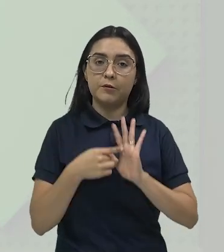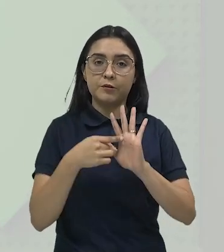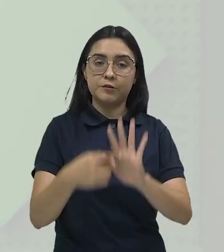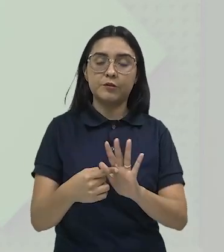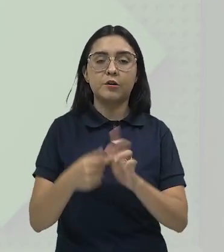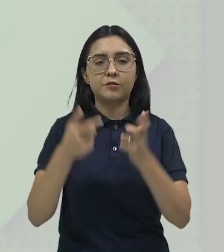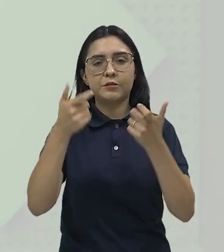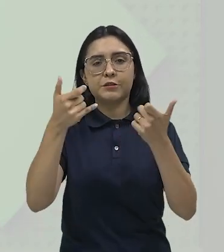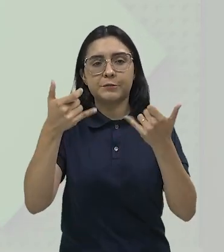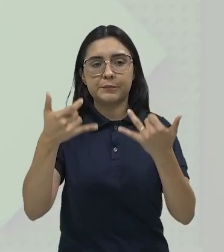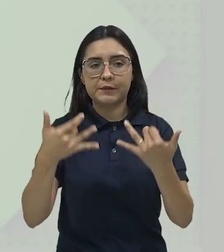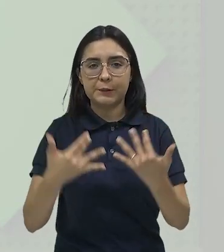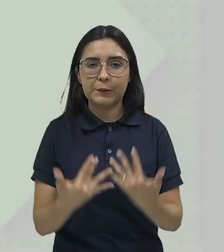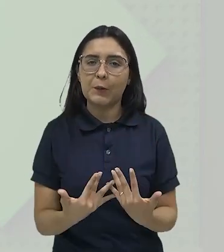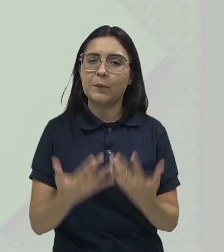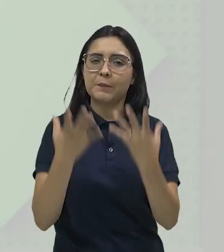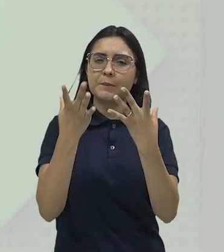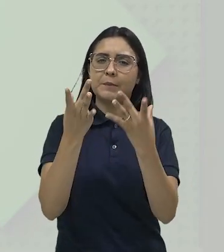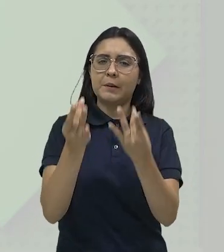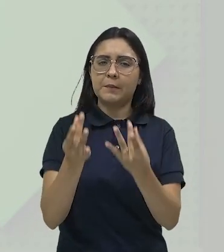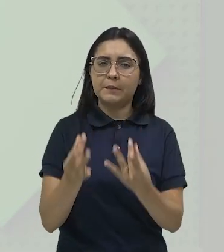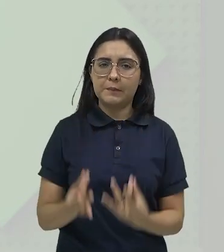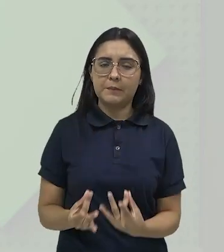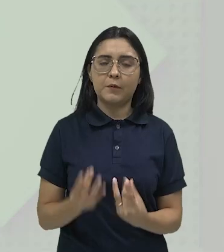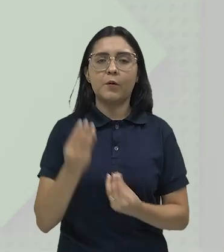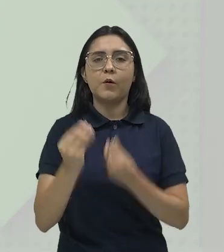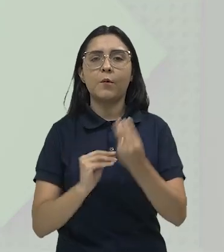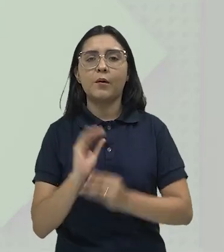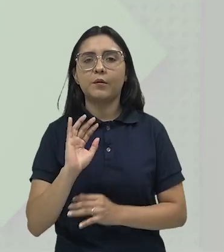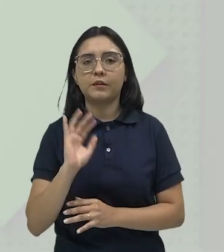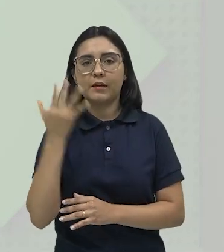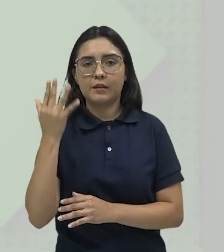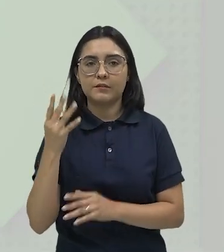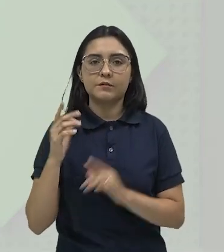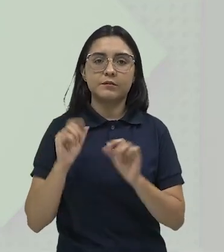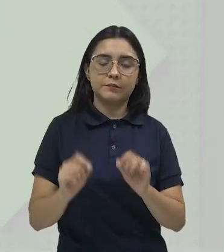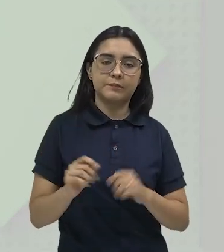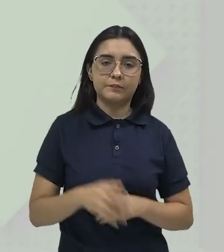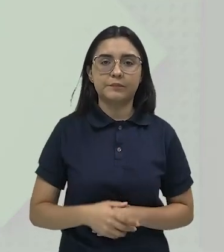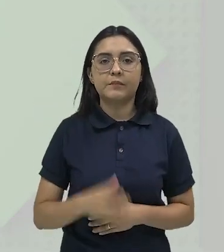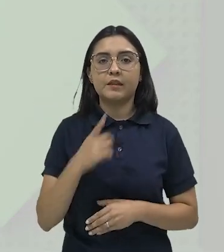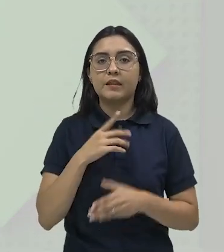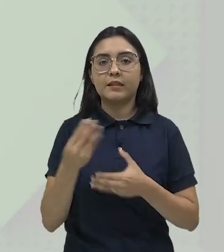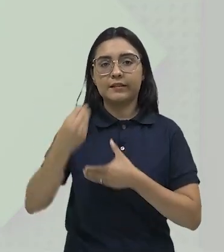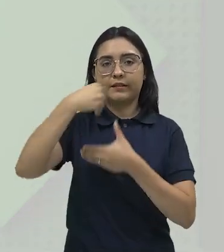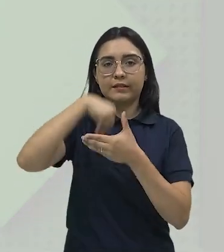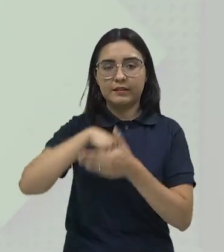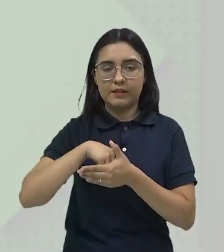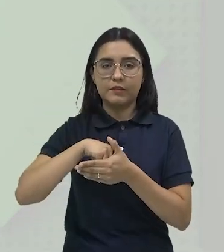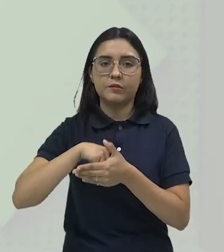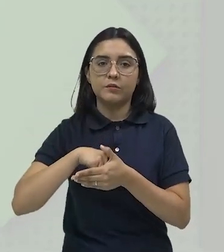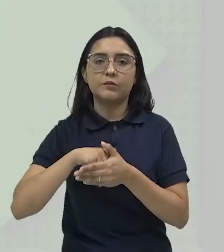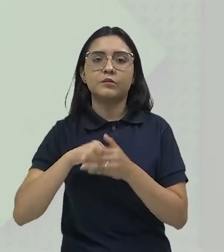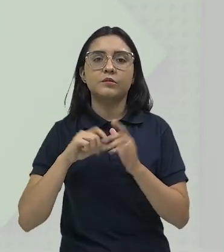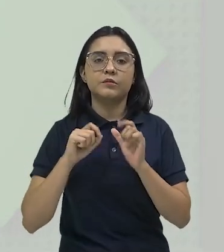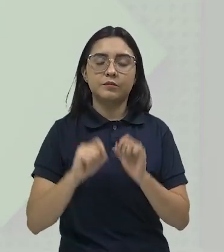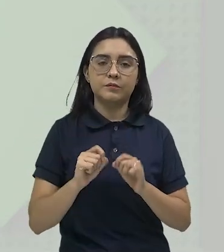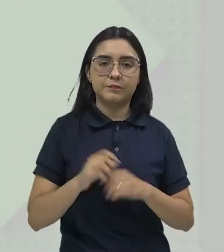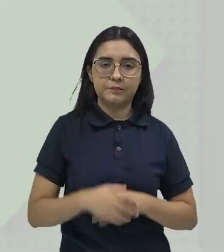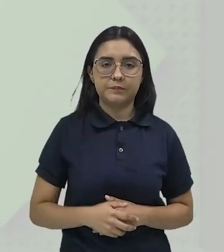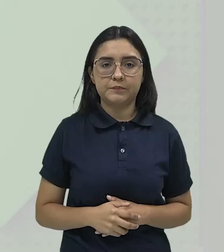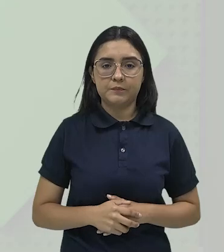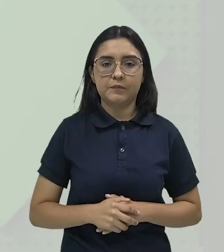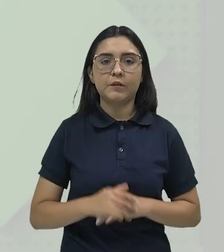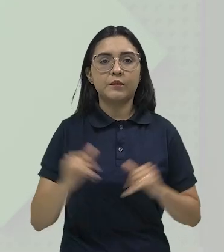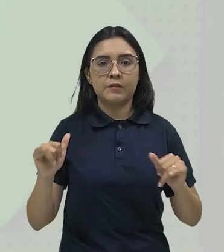que explicou muito bem como é que funciona internamente, né,